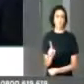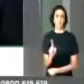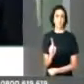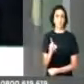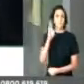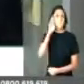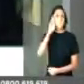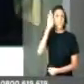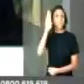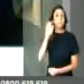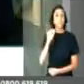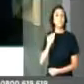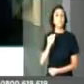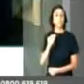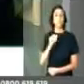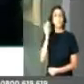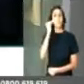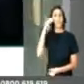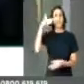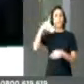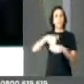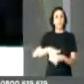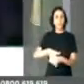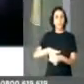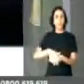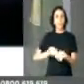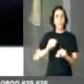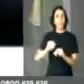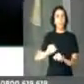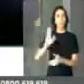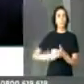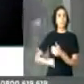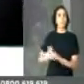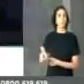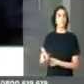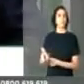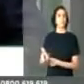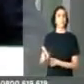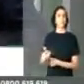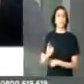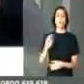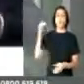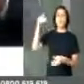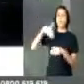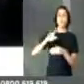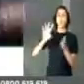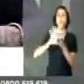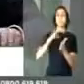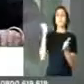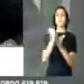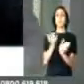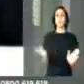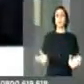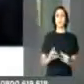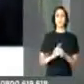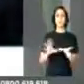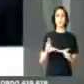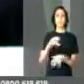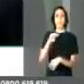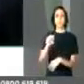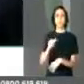que estão tentando votar o projeto nominalmente e fazer uma votação simbólica para anistiar o Caixa 2.